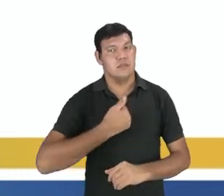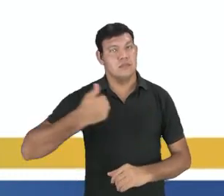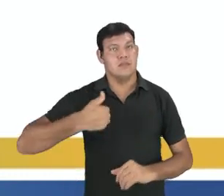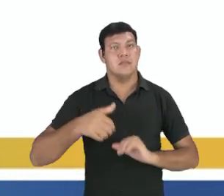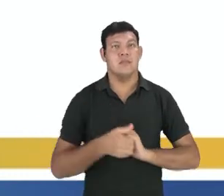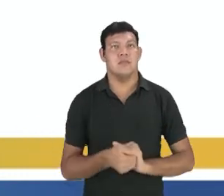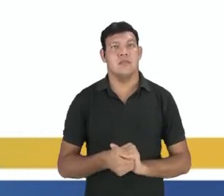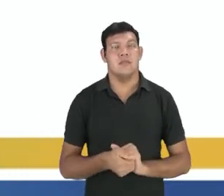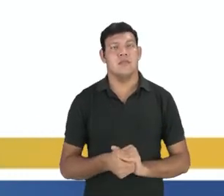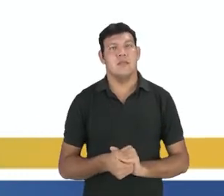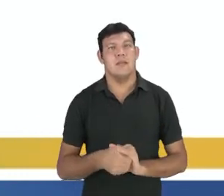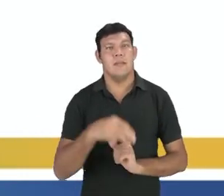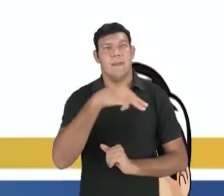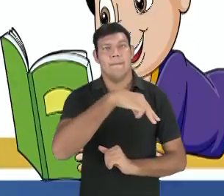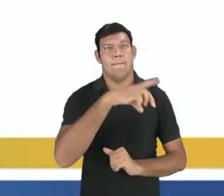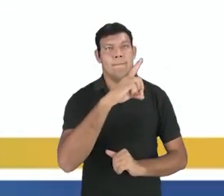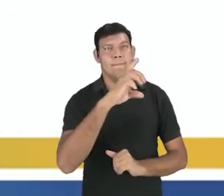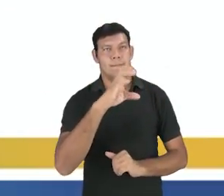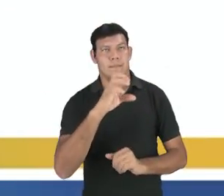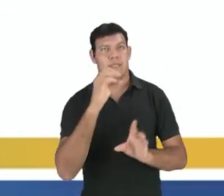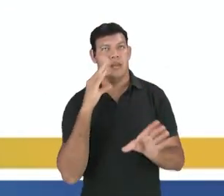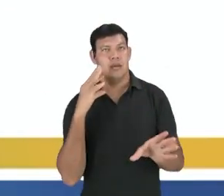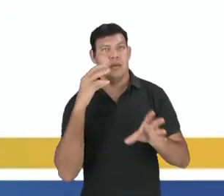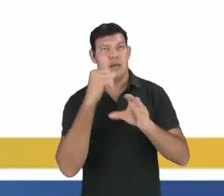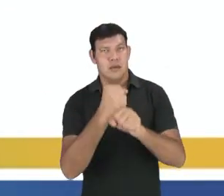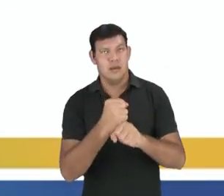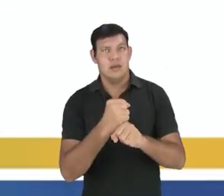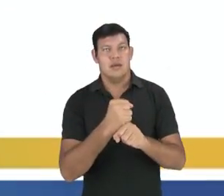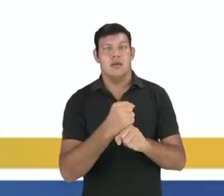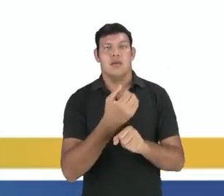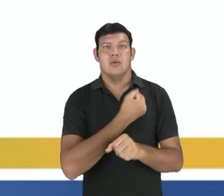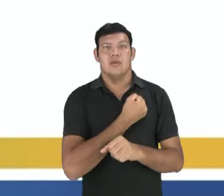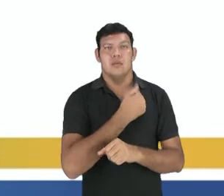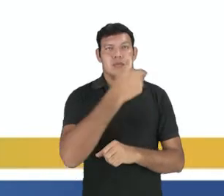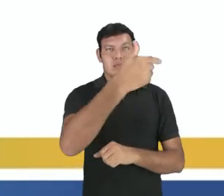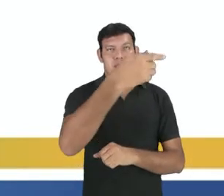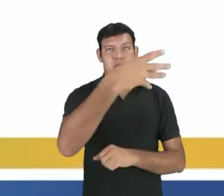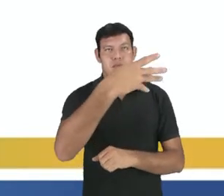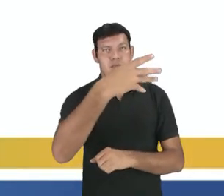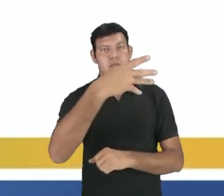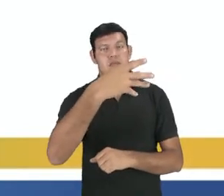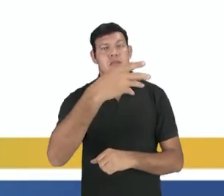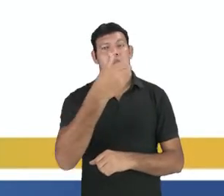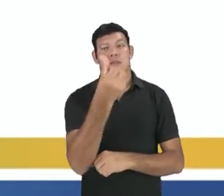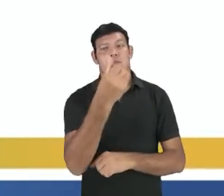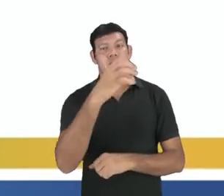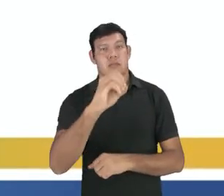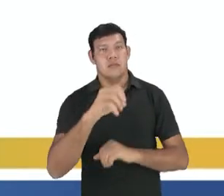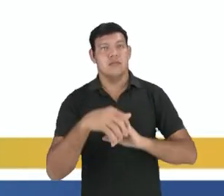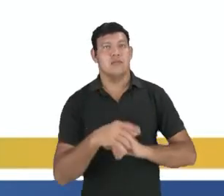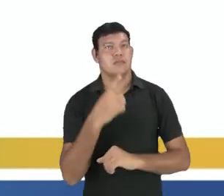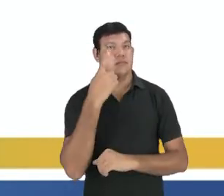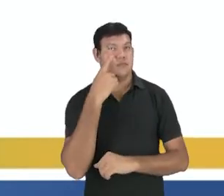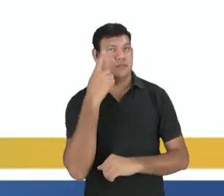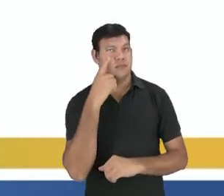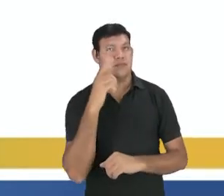Calcular o MDC, o máximo divisor comum, entre 24 e 60. Então, o que eu fiz